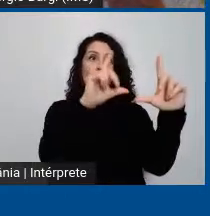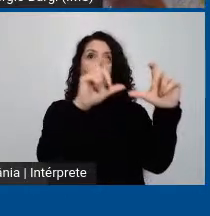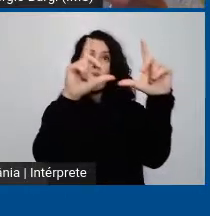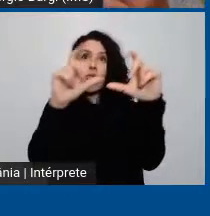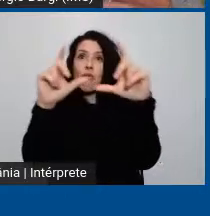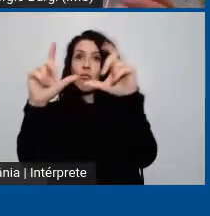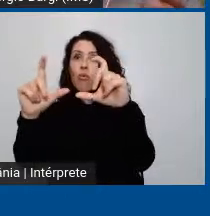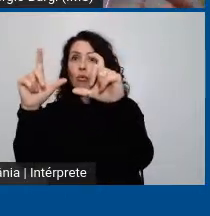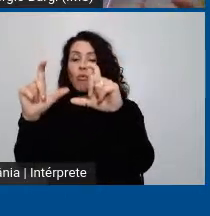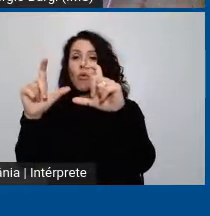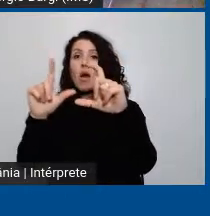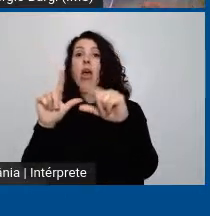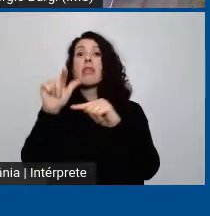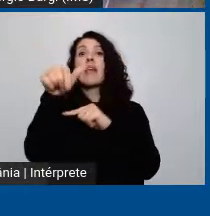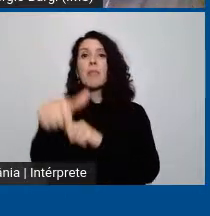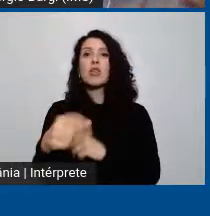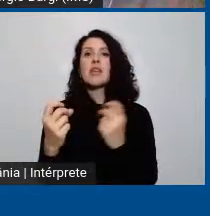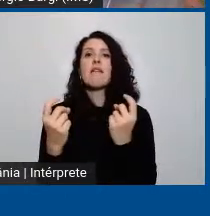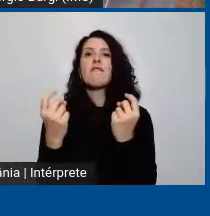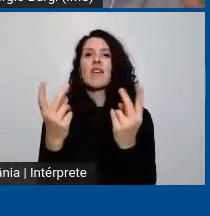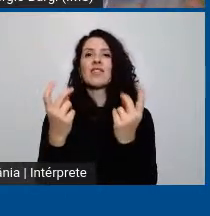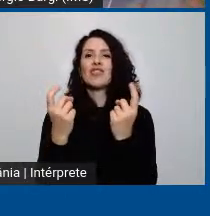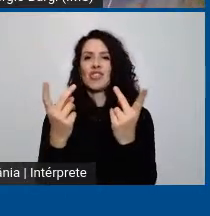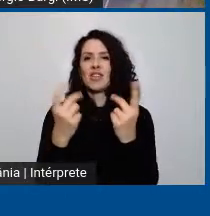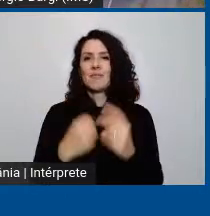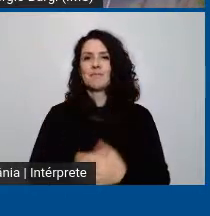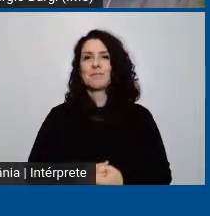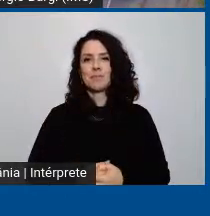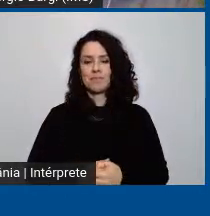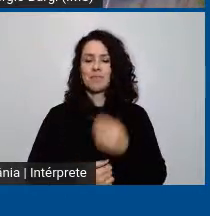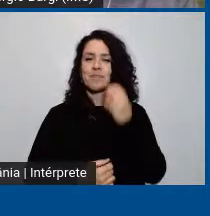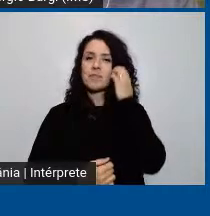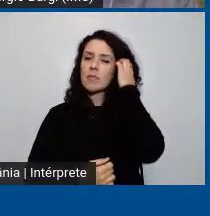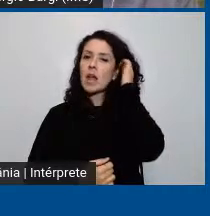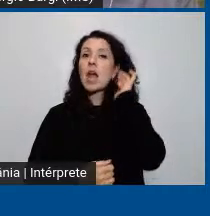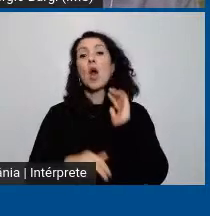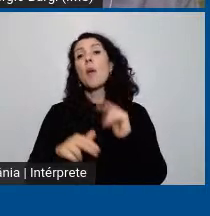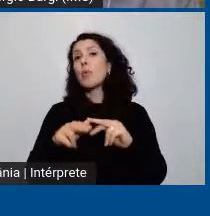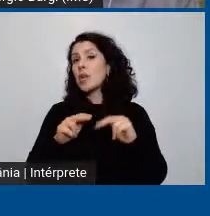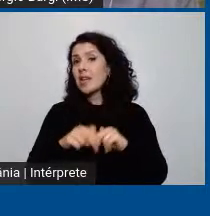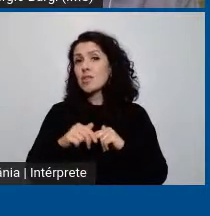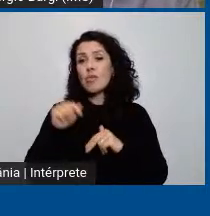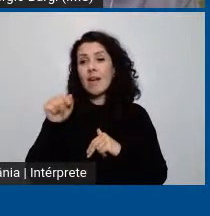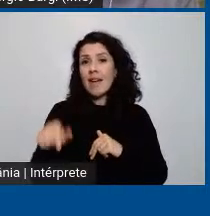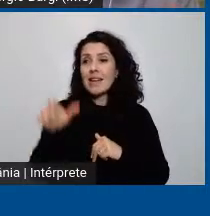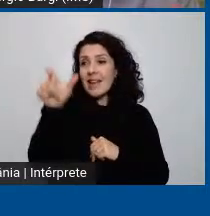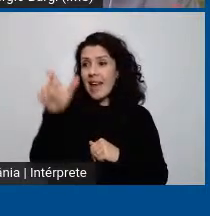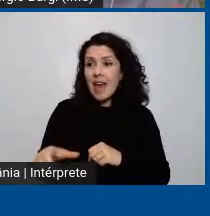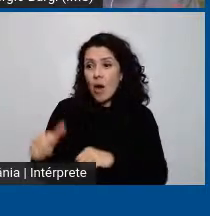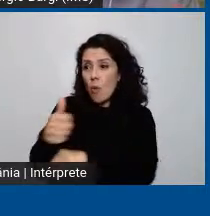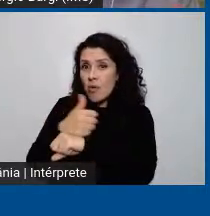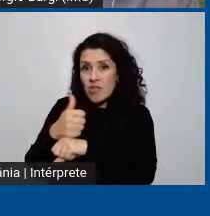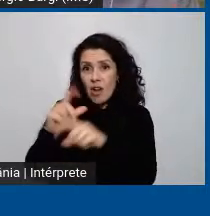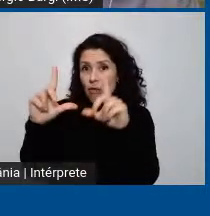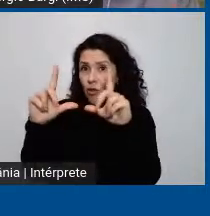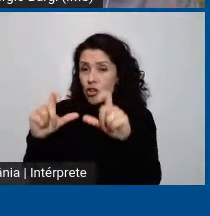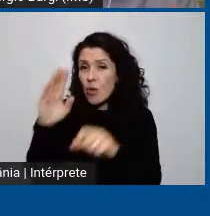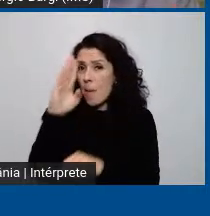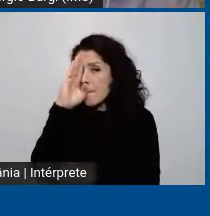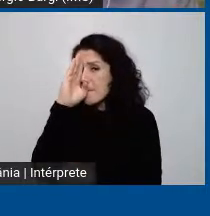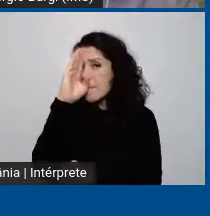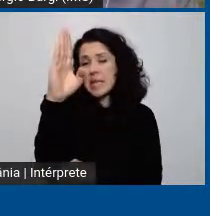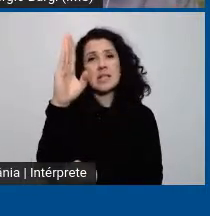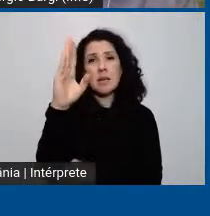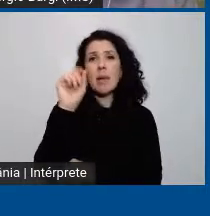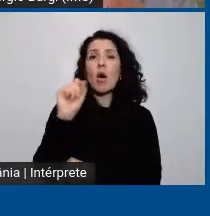paisagens. E, portanto, foi talvez o fotógrafo que mais difundiu, né, quer dizer, o